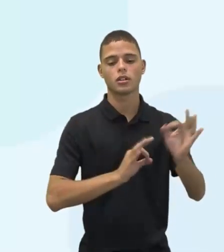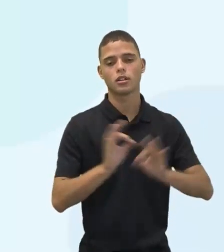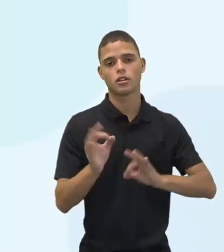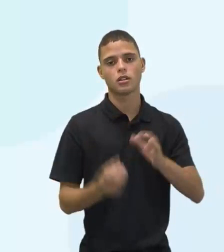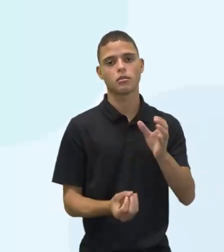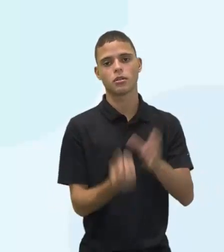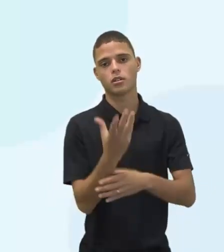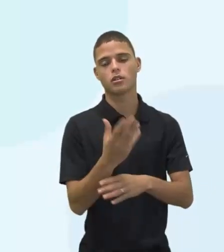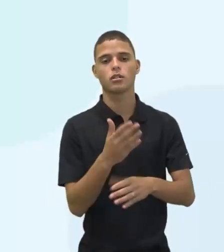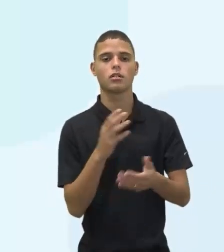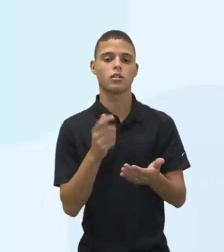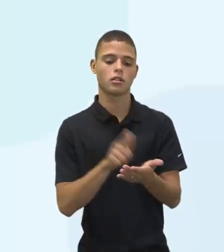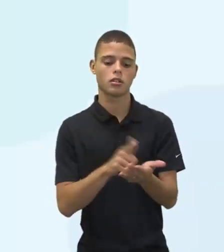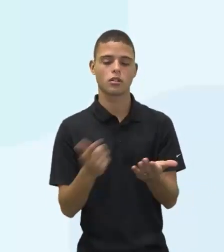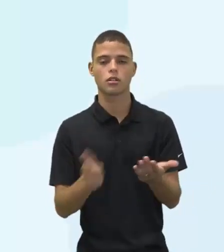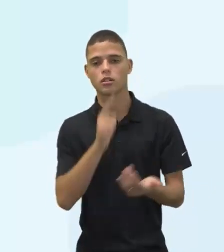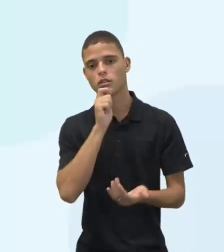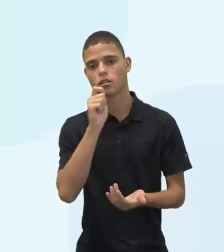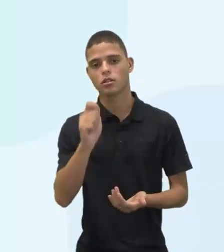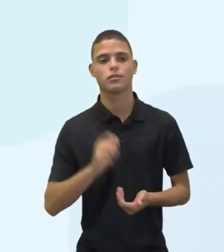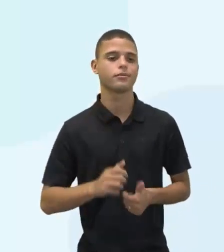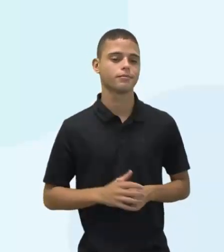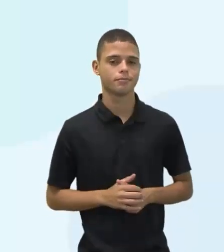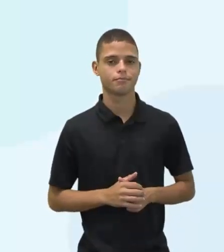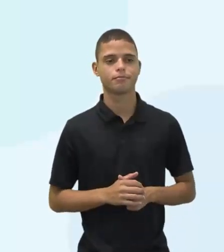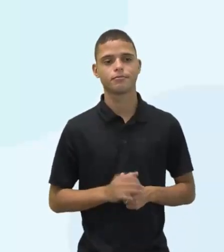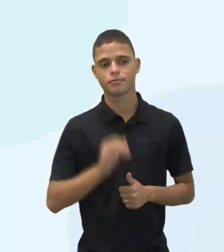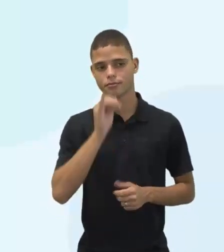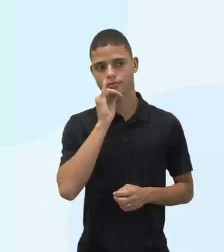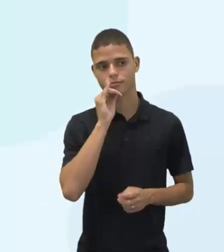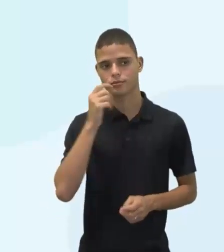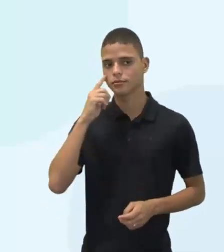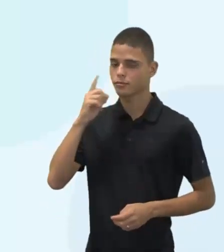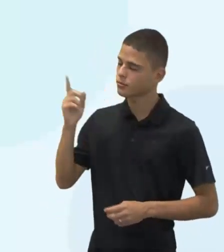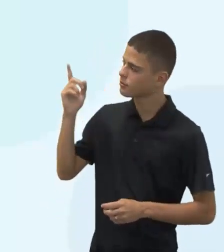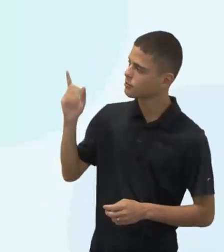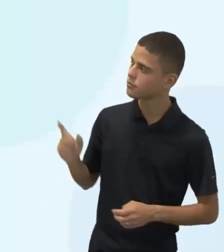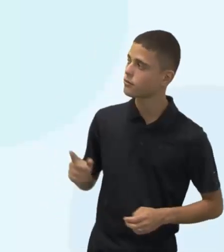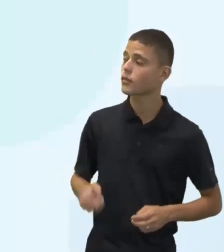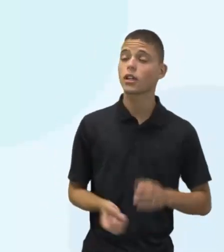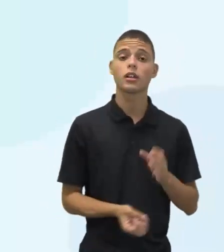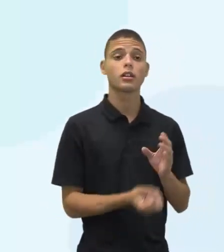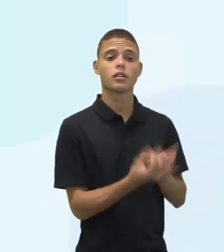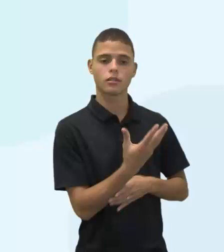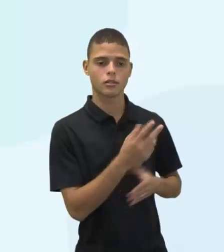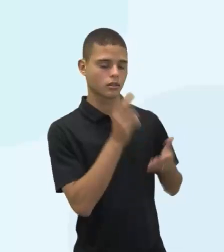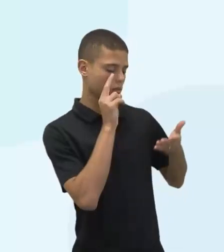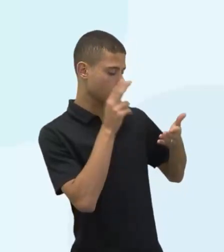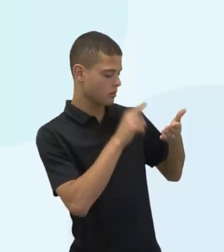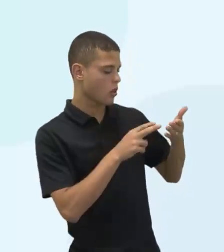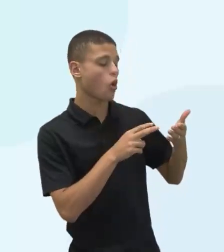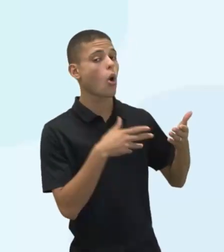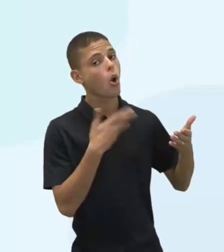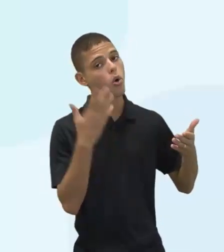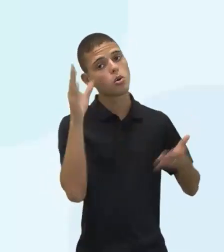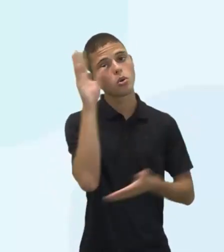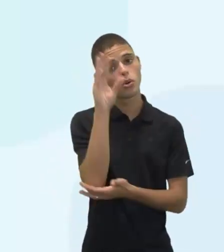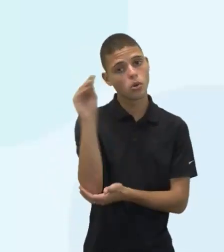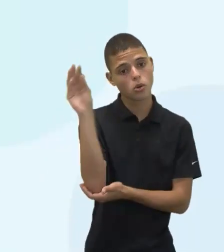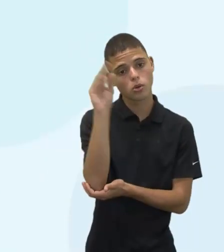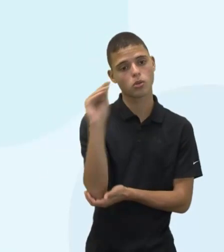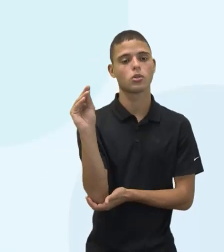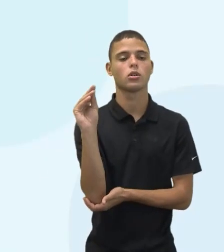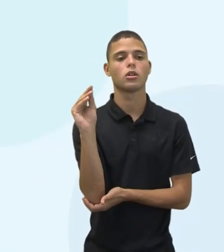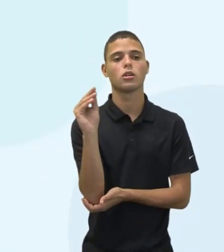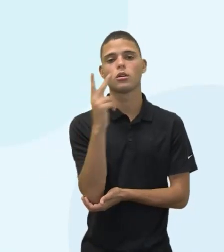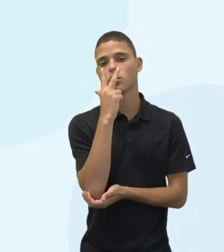slide, é fazer assim, a gente cria de maneira escrita ou oral, né, um modelo radiofônico, uma coisa meio de